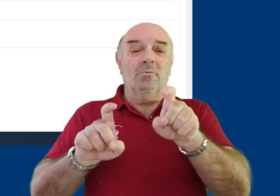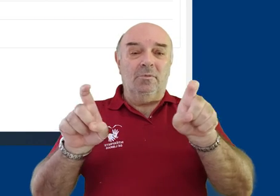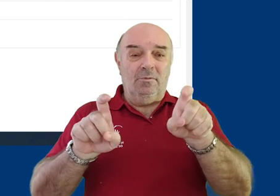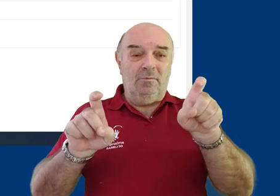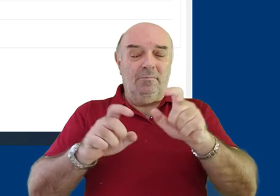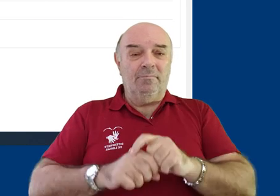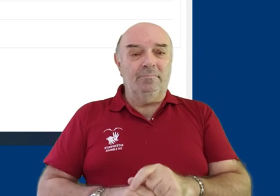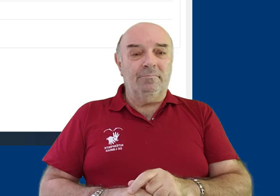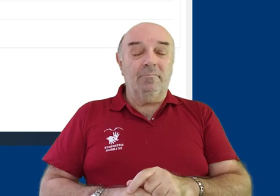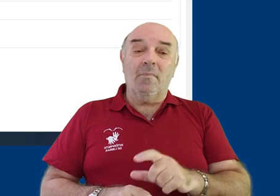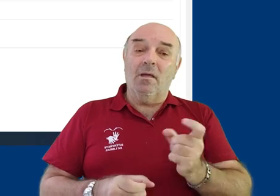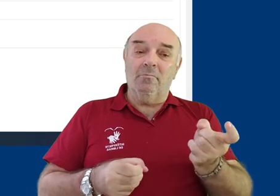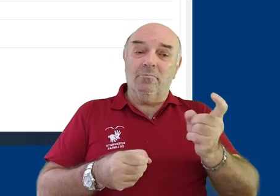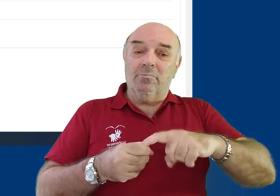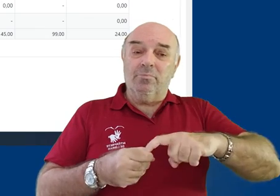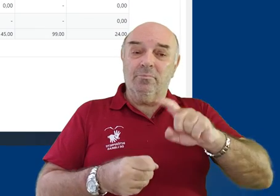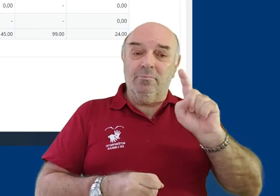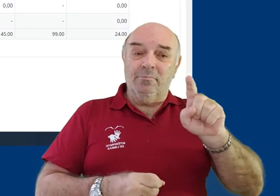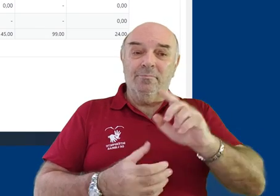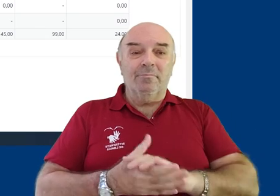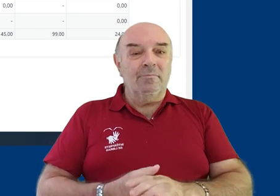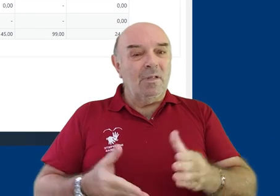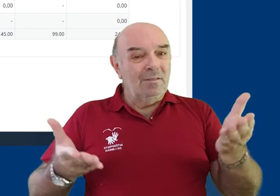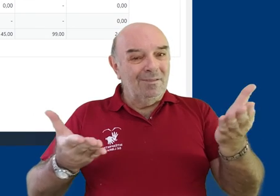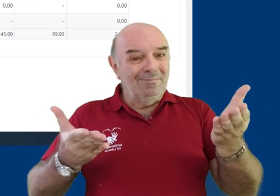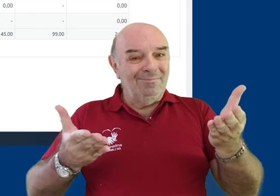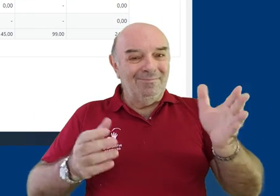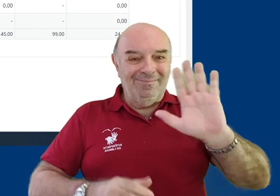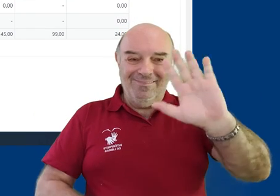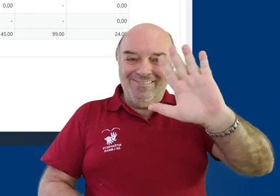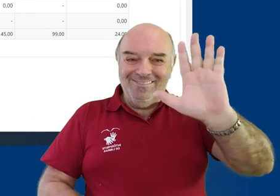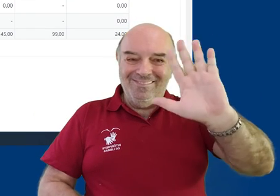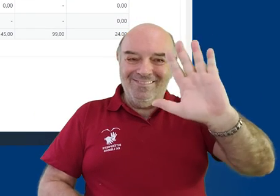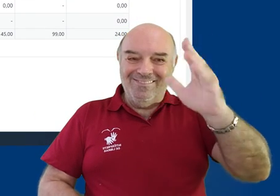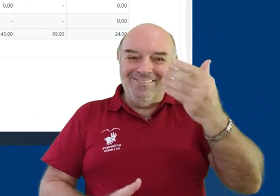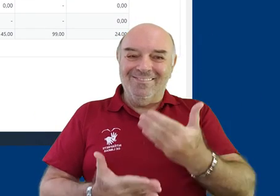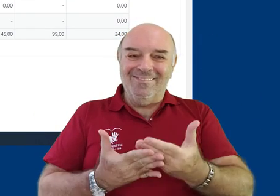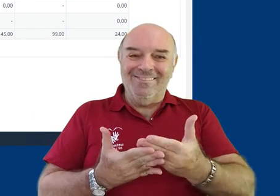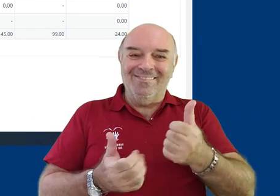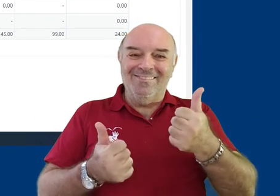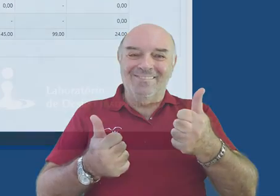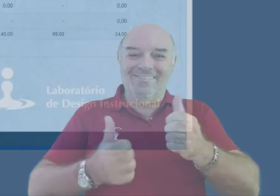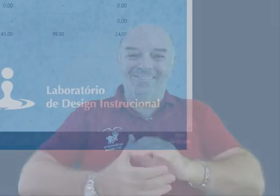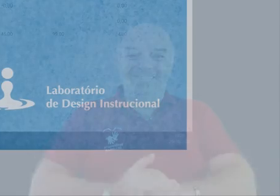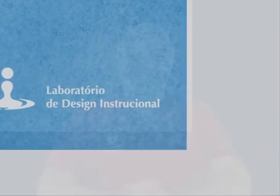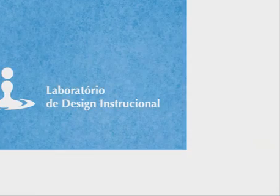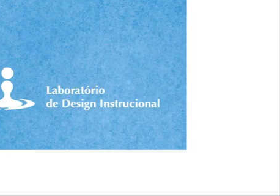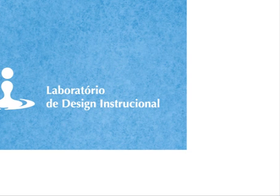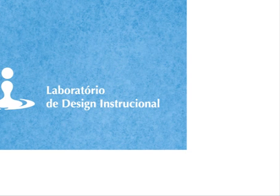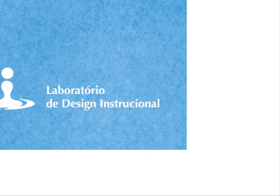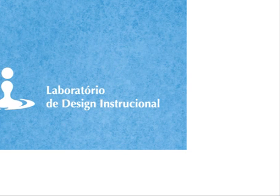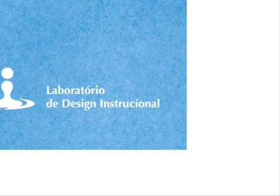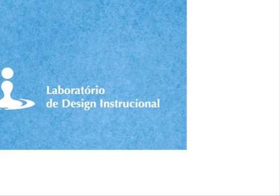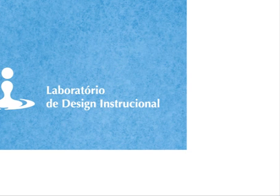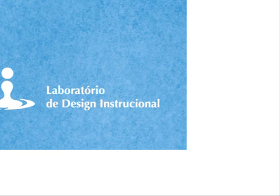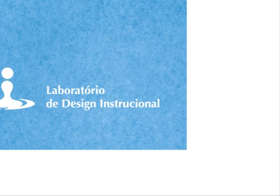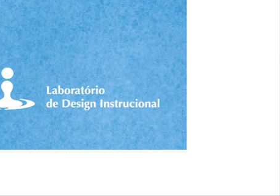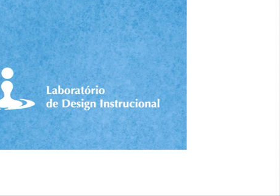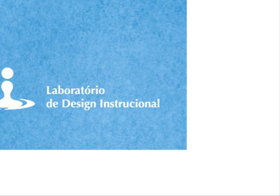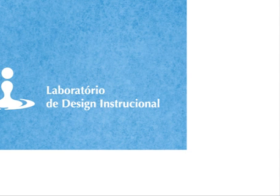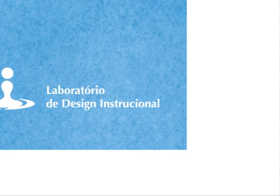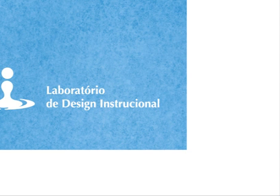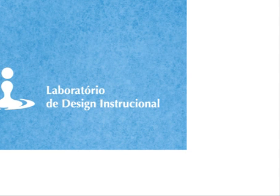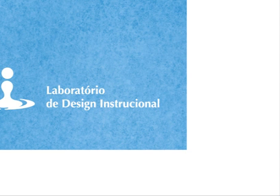arquivo será baixado no computador estamos no botão isso é tudo até a próxima aula